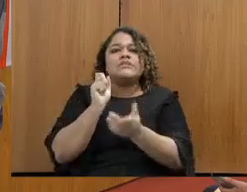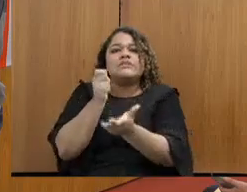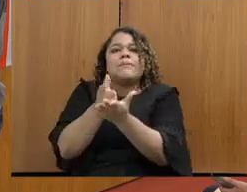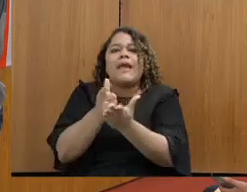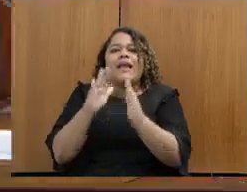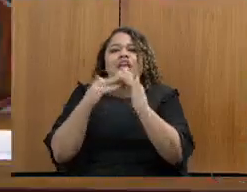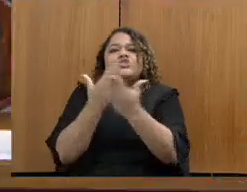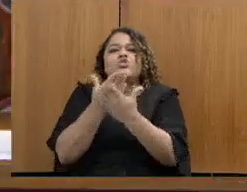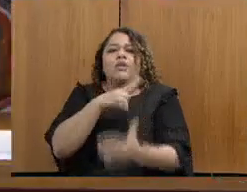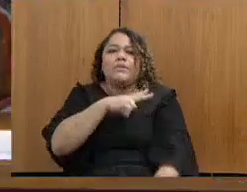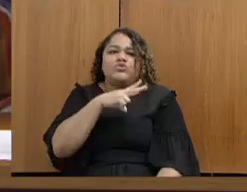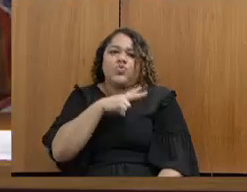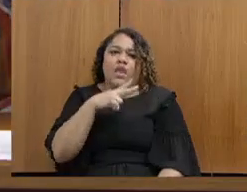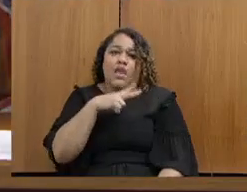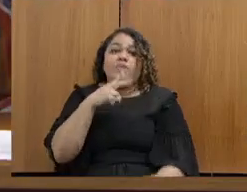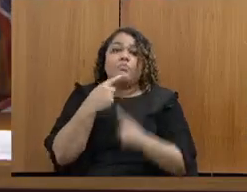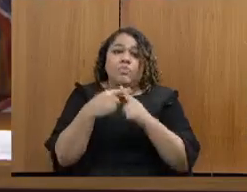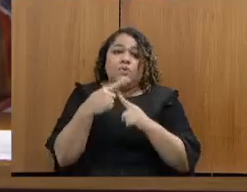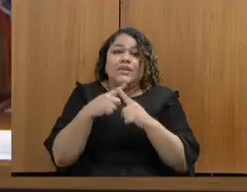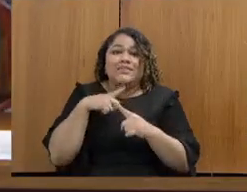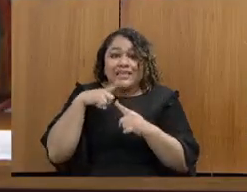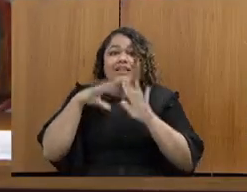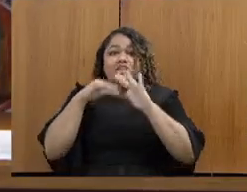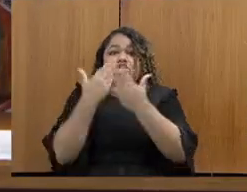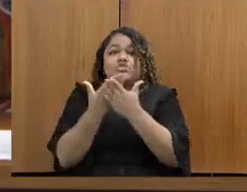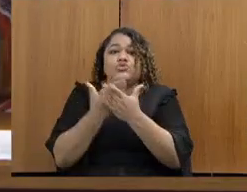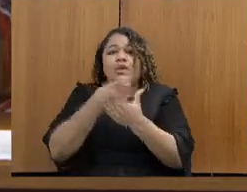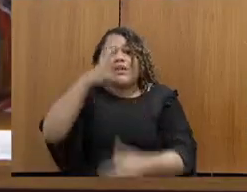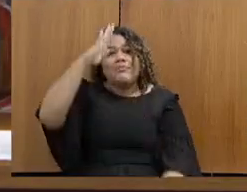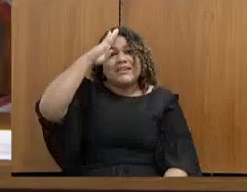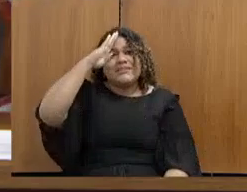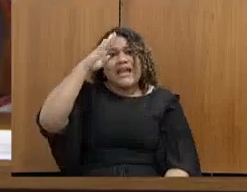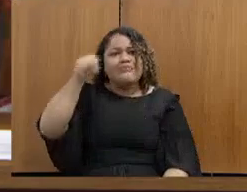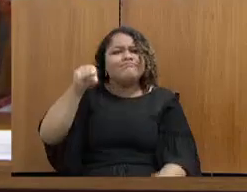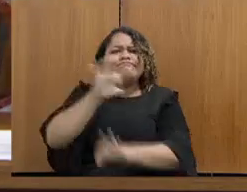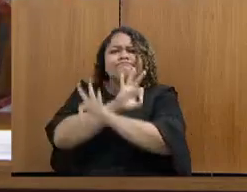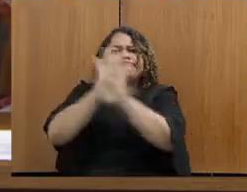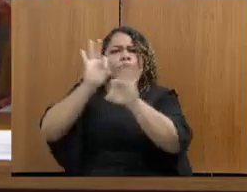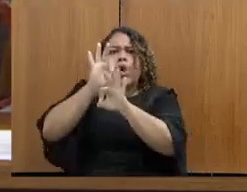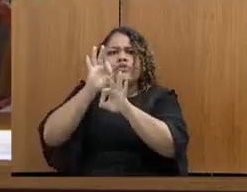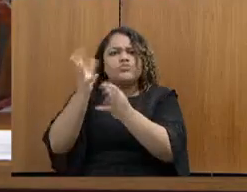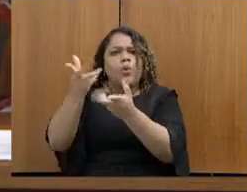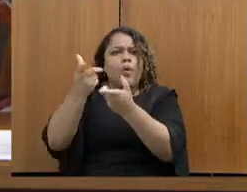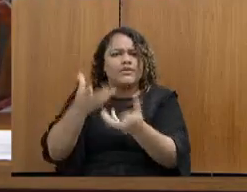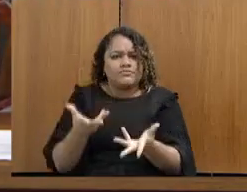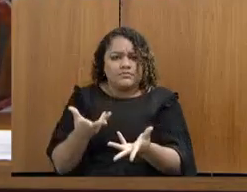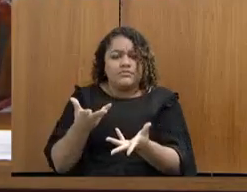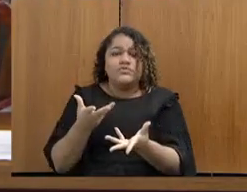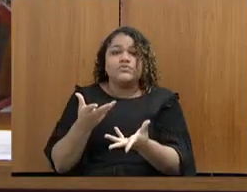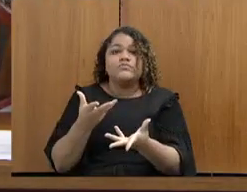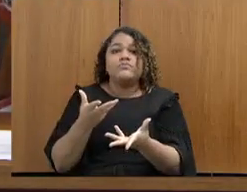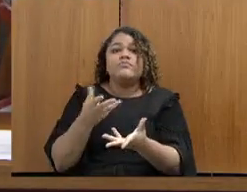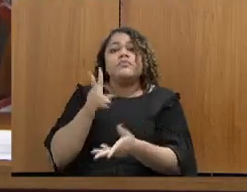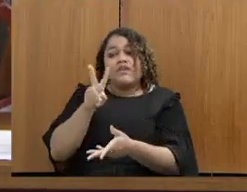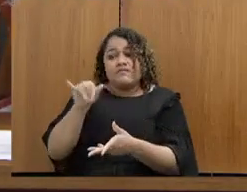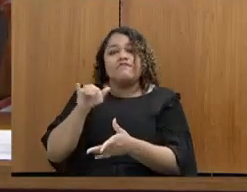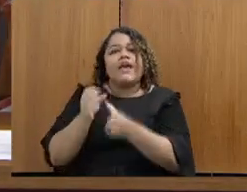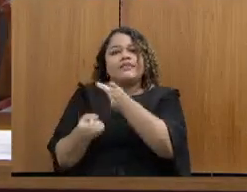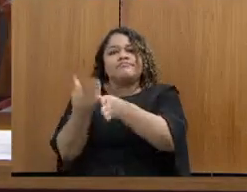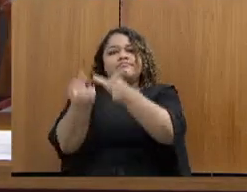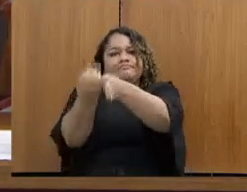Tiradentes de excelente qualidade que nivelam ali uma excelente educação está em vias aí de abrir mais vários